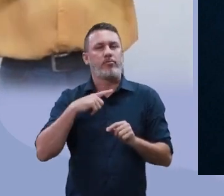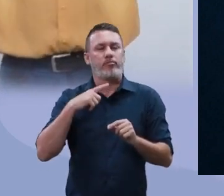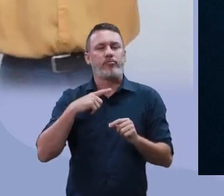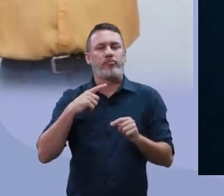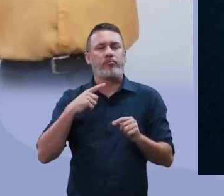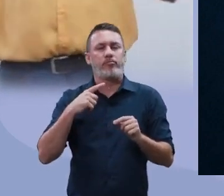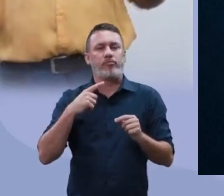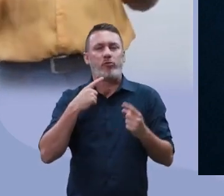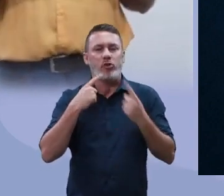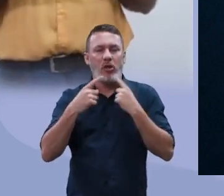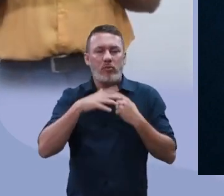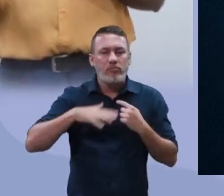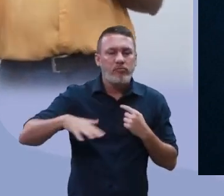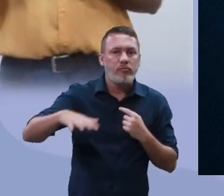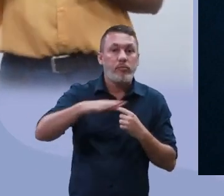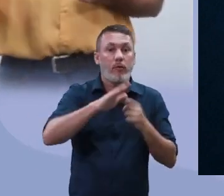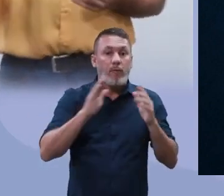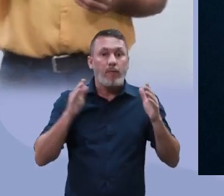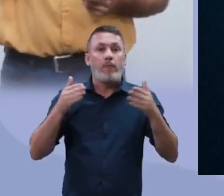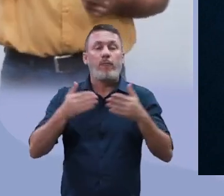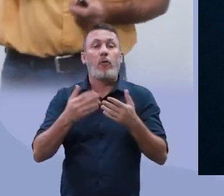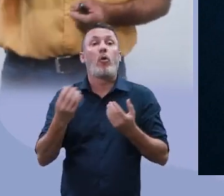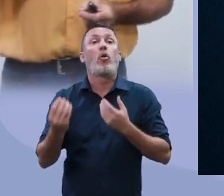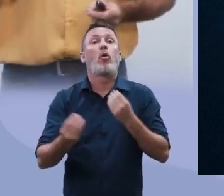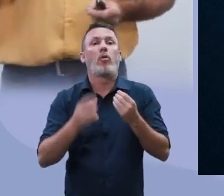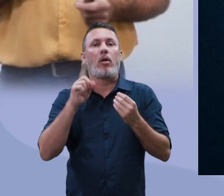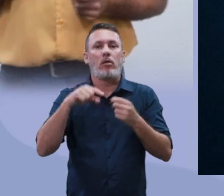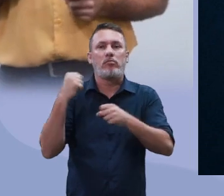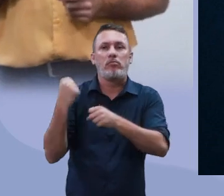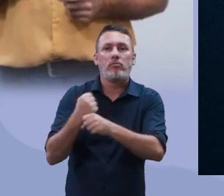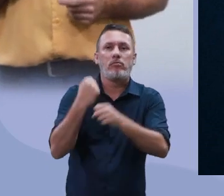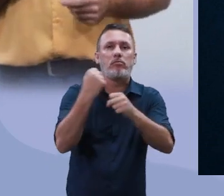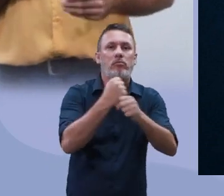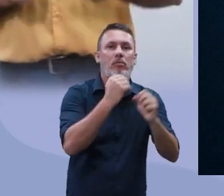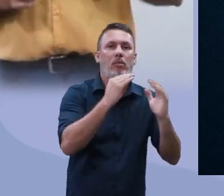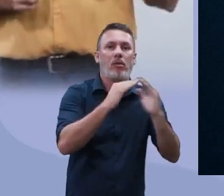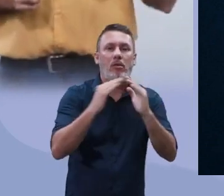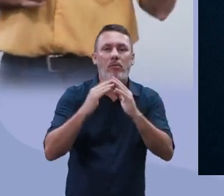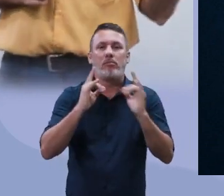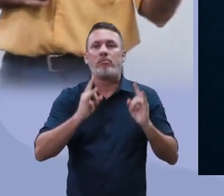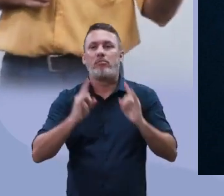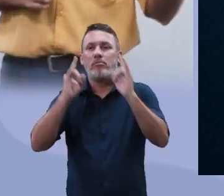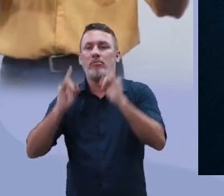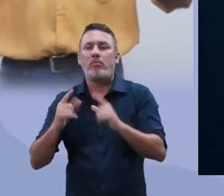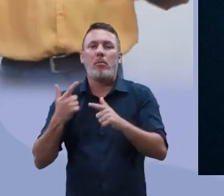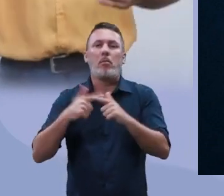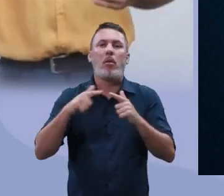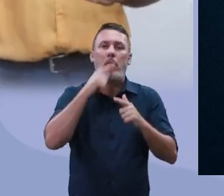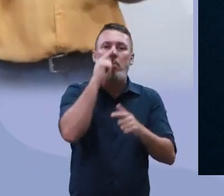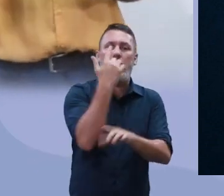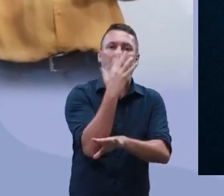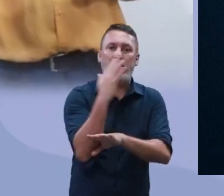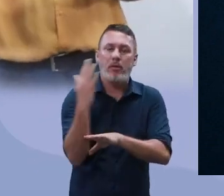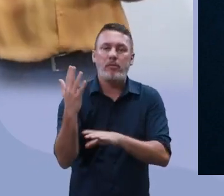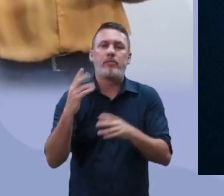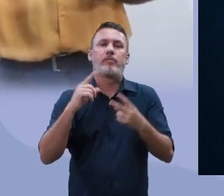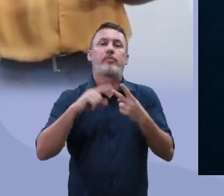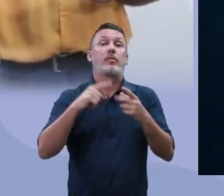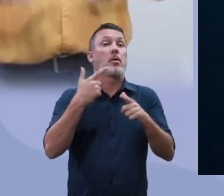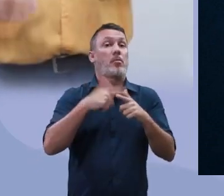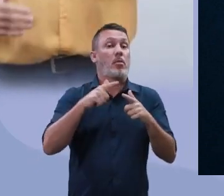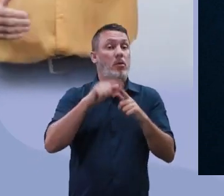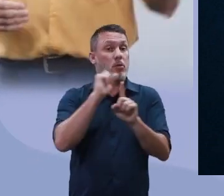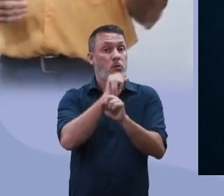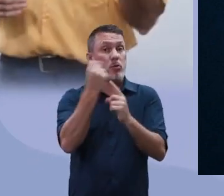de toda uma dinâmica, né, que envolve a questão do processo de urbanização. Os problemas ambientais urbanos, os problemas